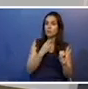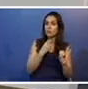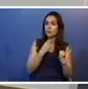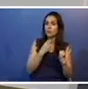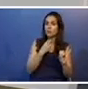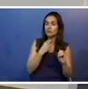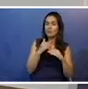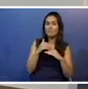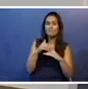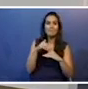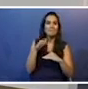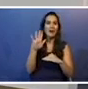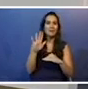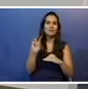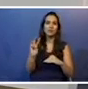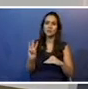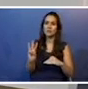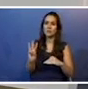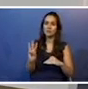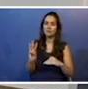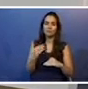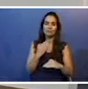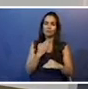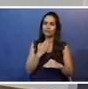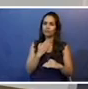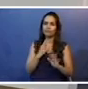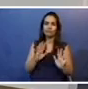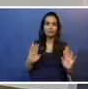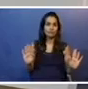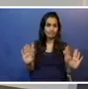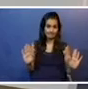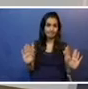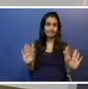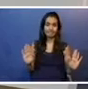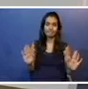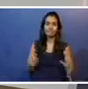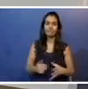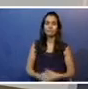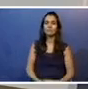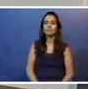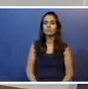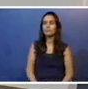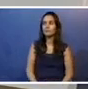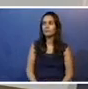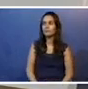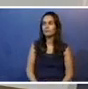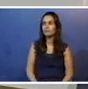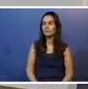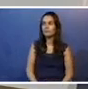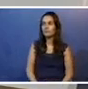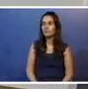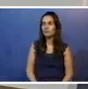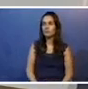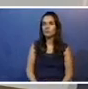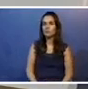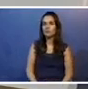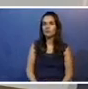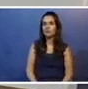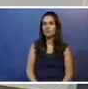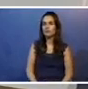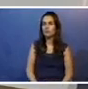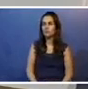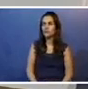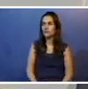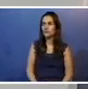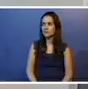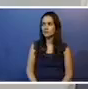da regrinha. Não posso repetir mais do que 3 vezes a letra. Então, isso aqui também não pode acontecer. Aí,